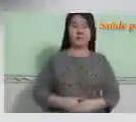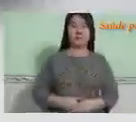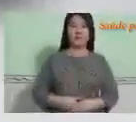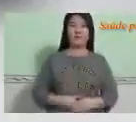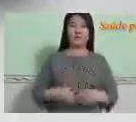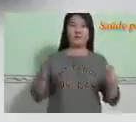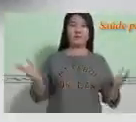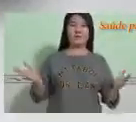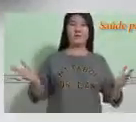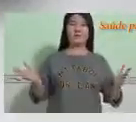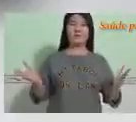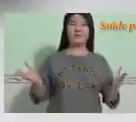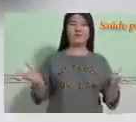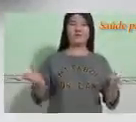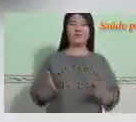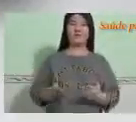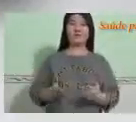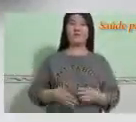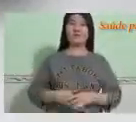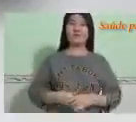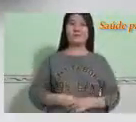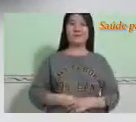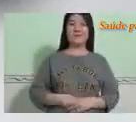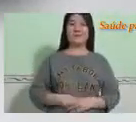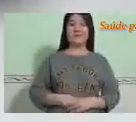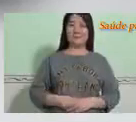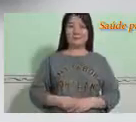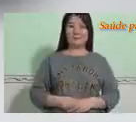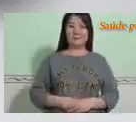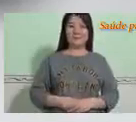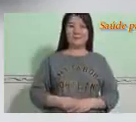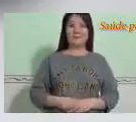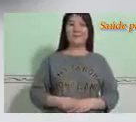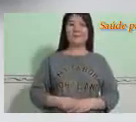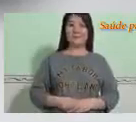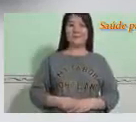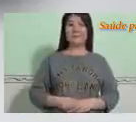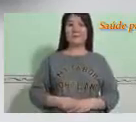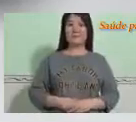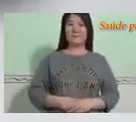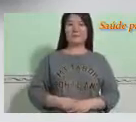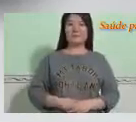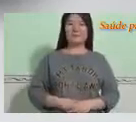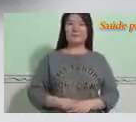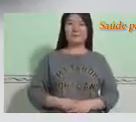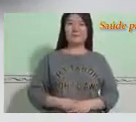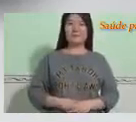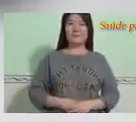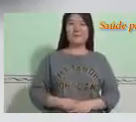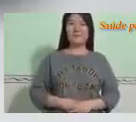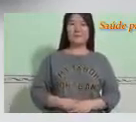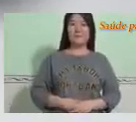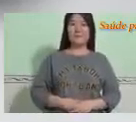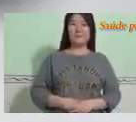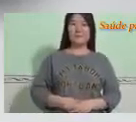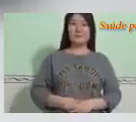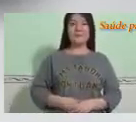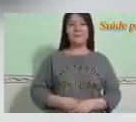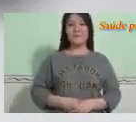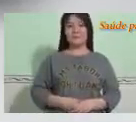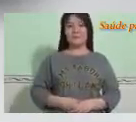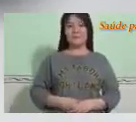O uso de remédio só deve ser feito sob orientação do médico, já que muitos medicamentos são contraindicados